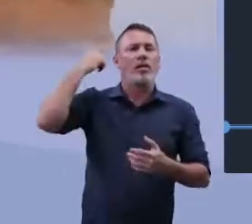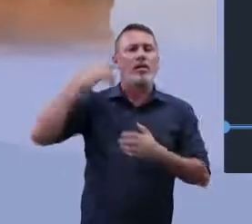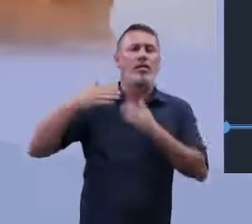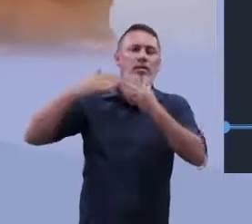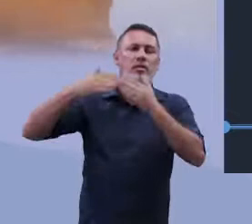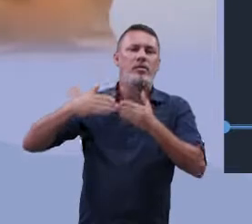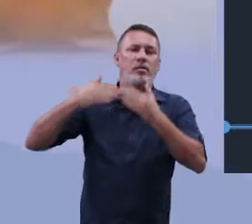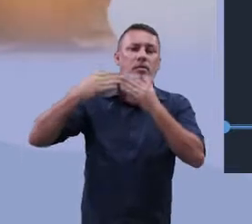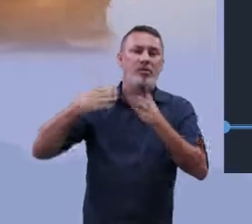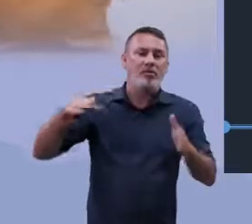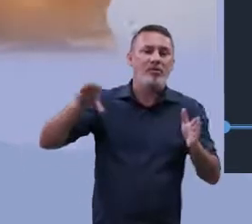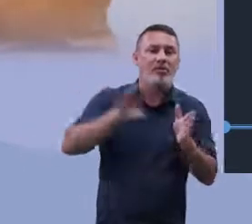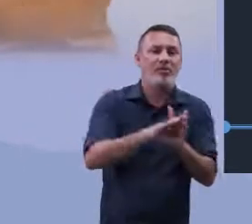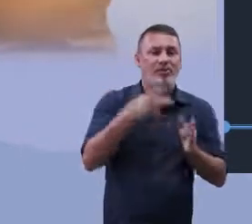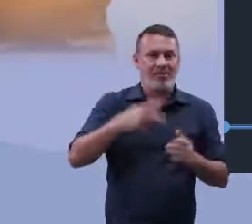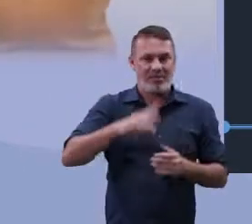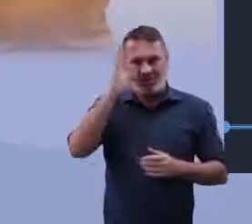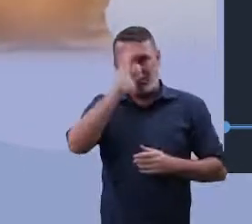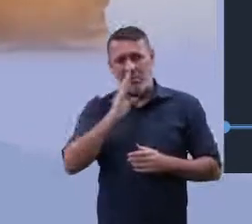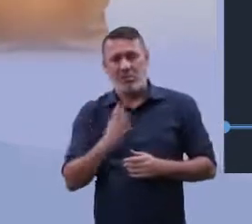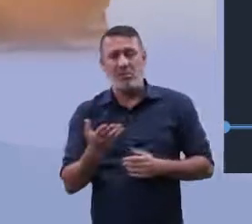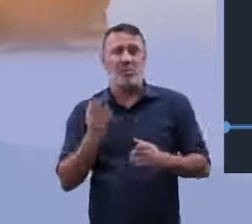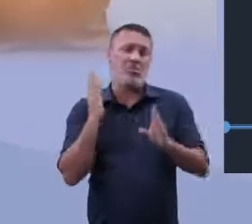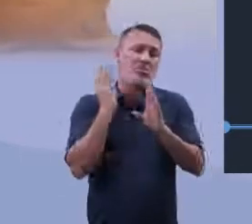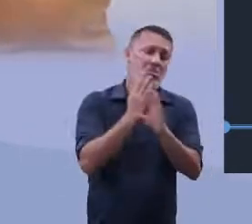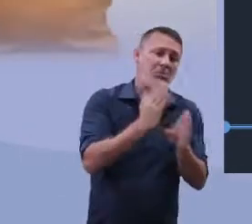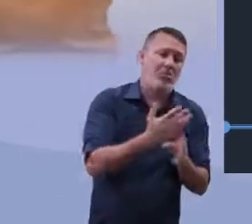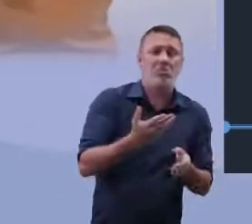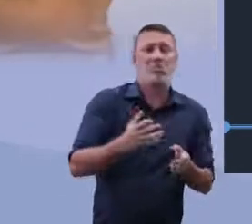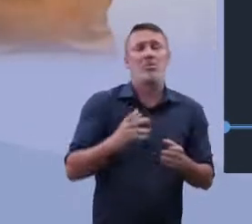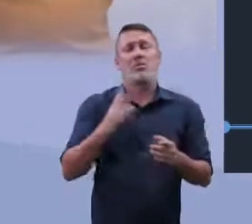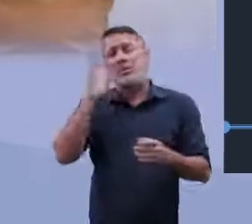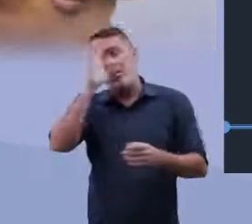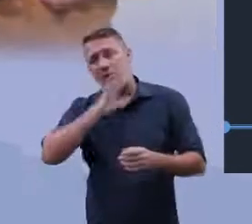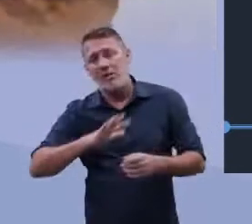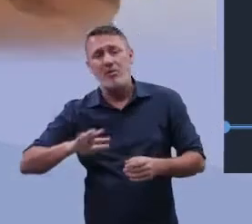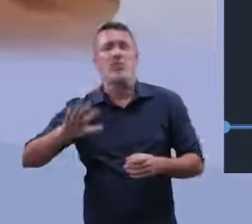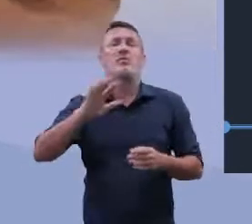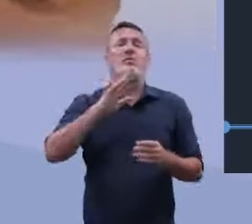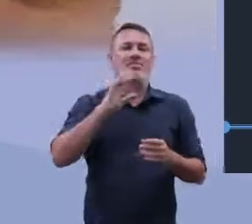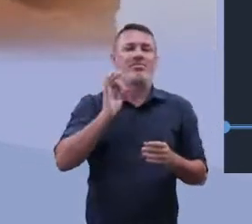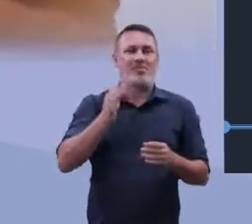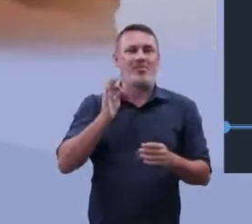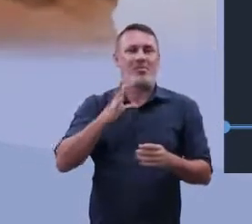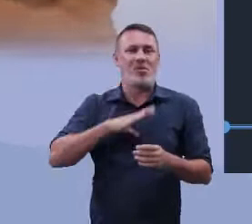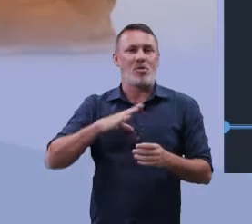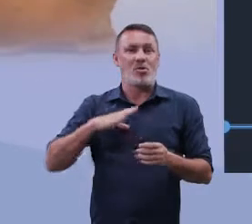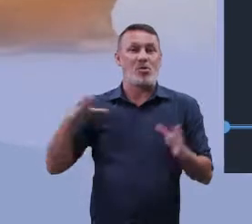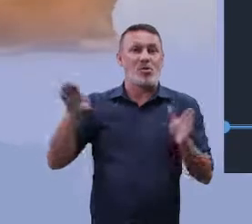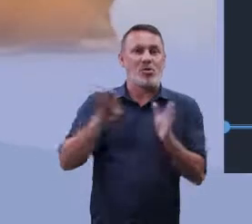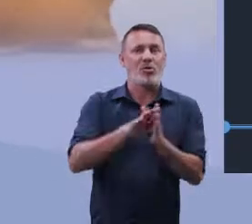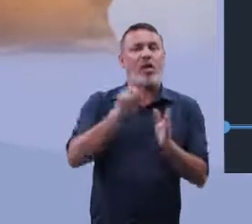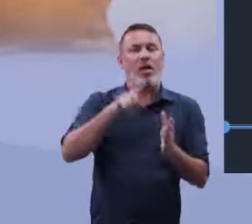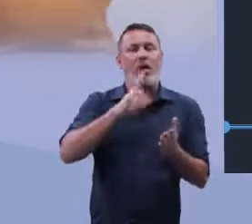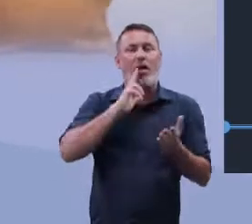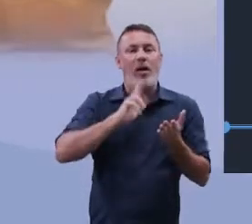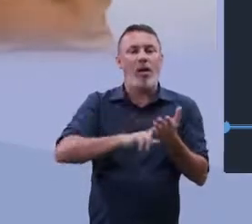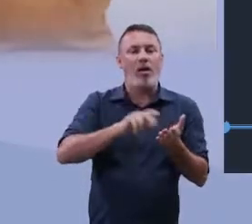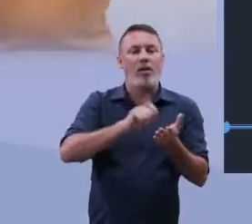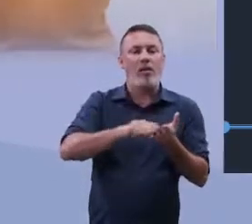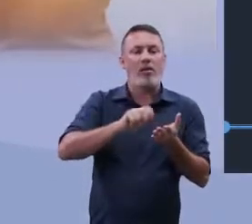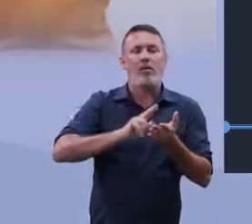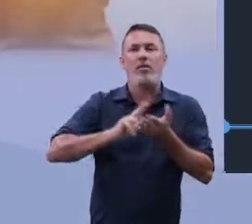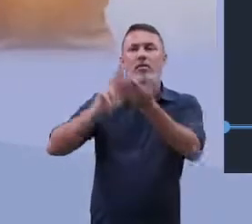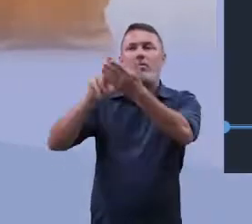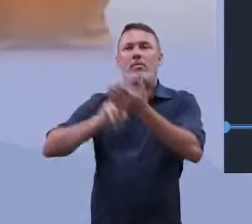Lá no período de achamento, descobrimento, não sei qual nomenclatura vocês gostam de utilizar, né, que trabalhava as cartas